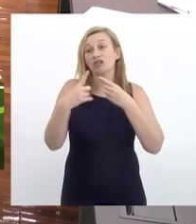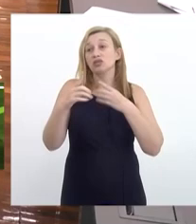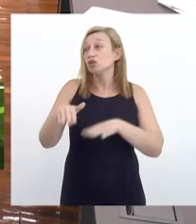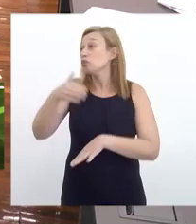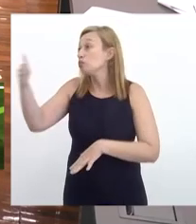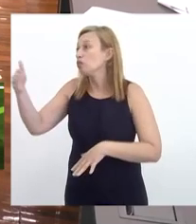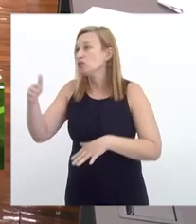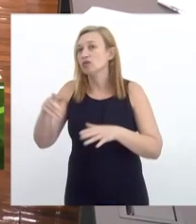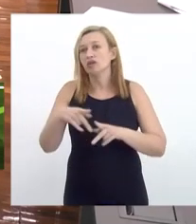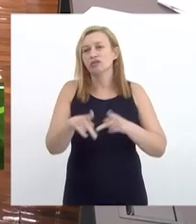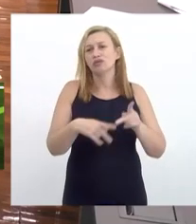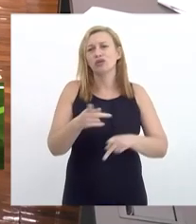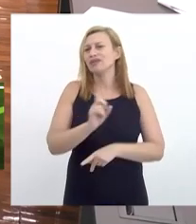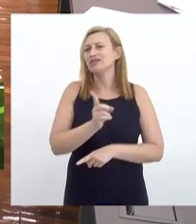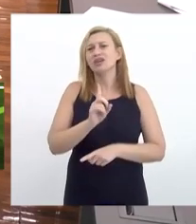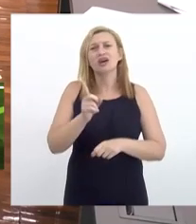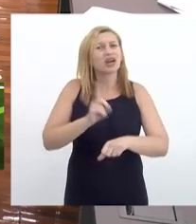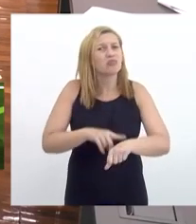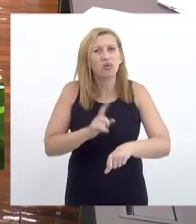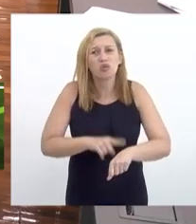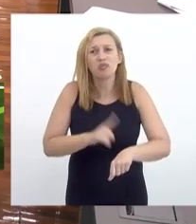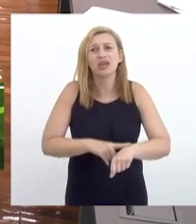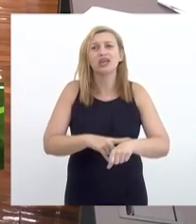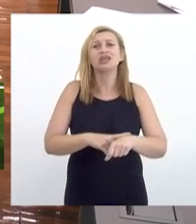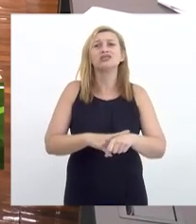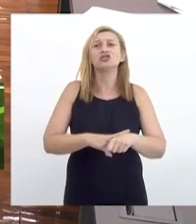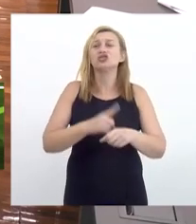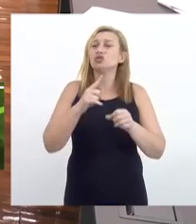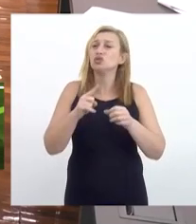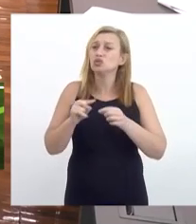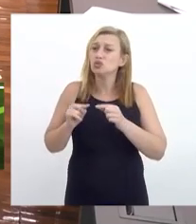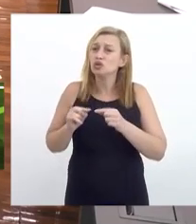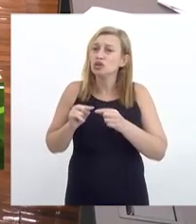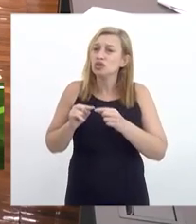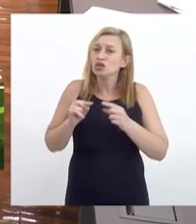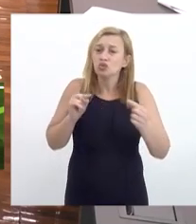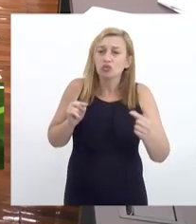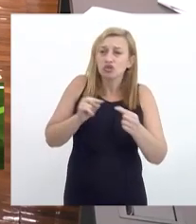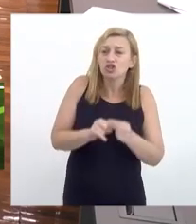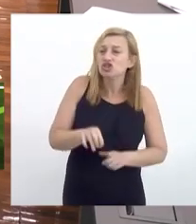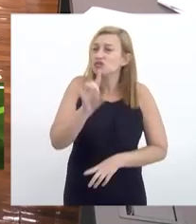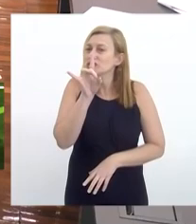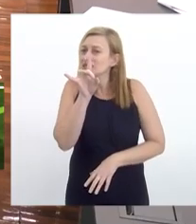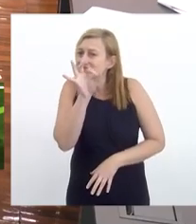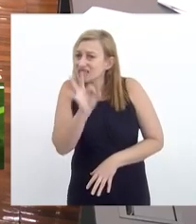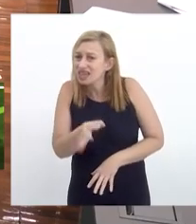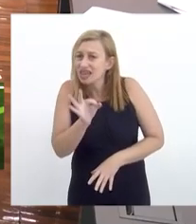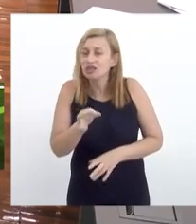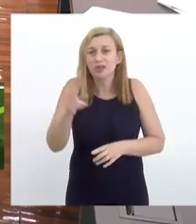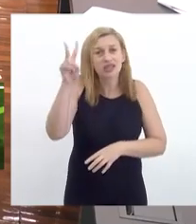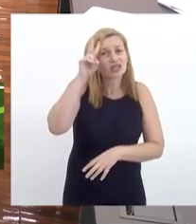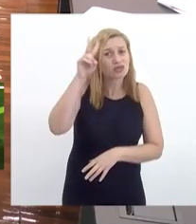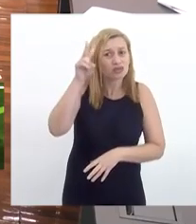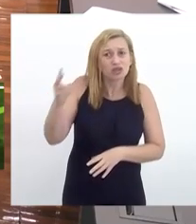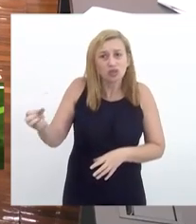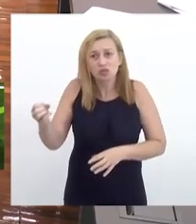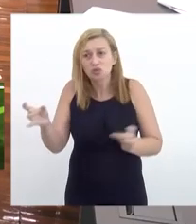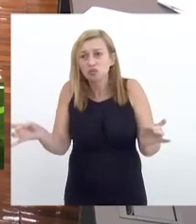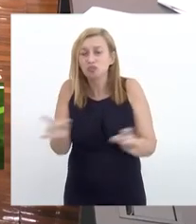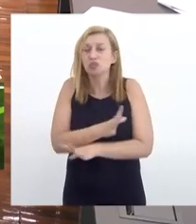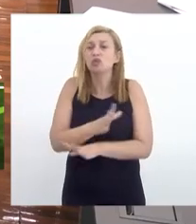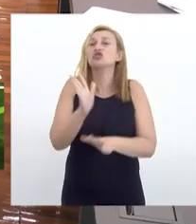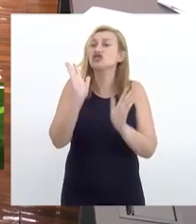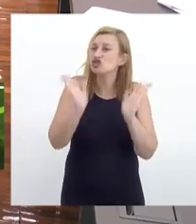fora Não o seu povo não Aqui não é o momento Aqui é o momento A gente fazer uma linha geral Para que a gente possa enfrentar na segunda-feira Já está acordado